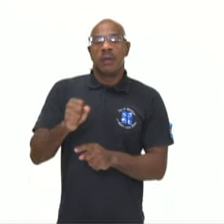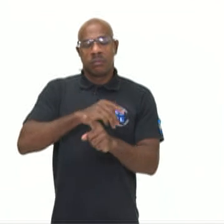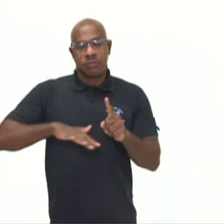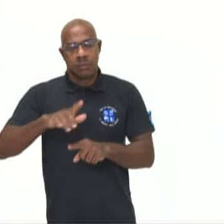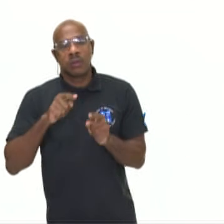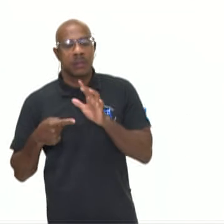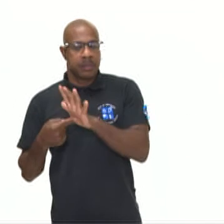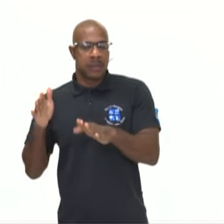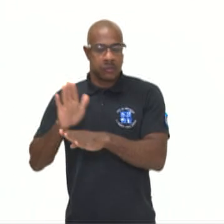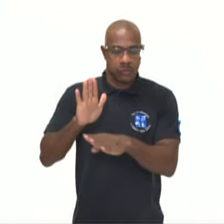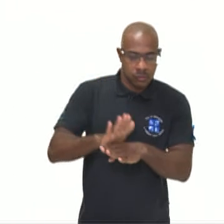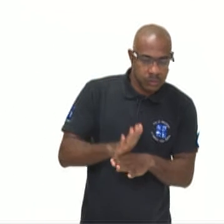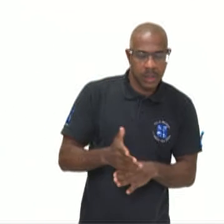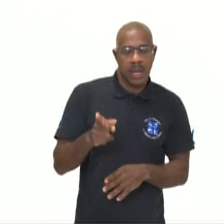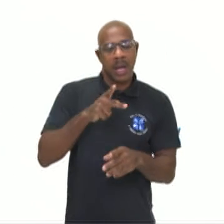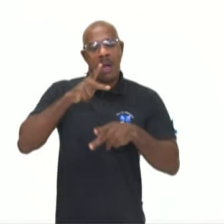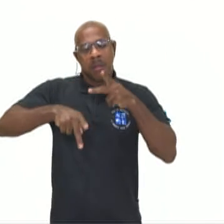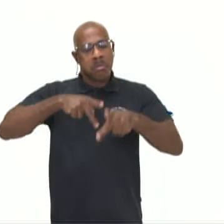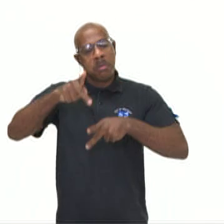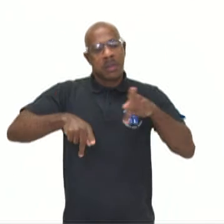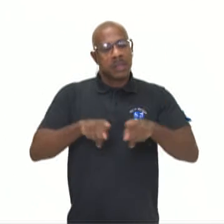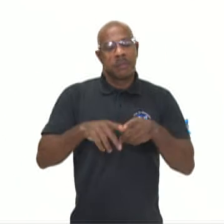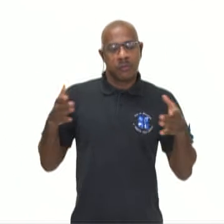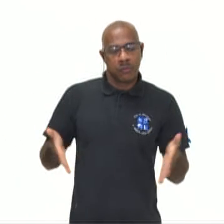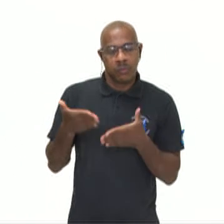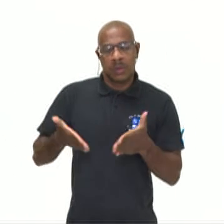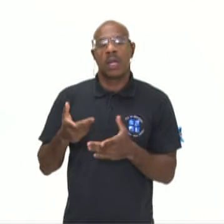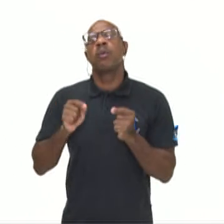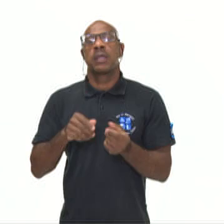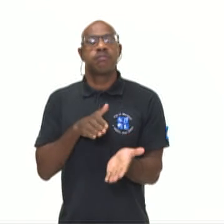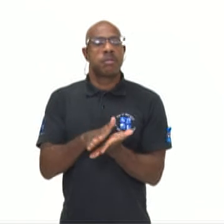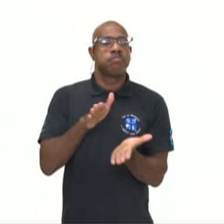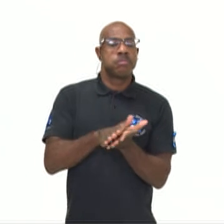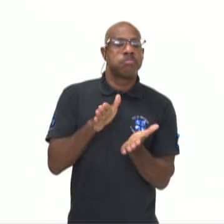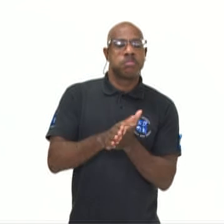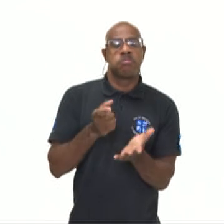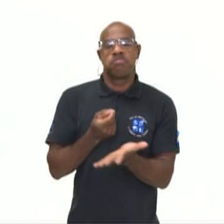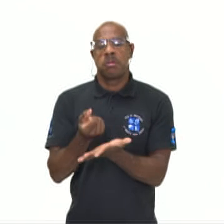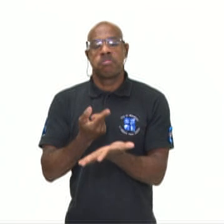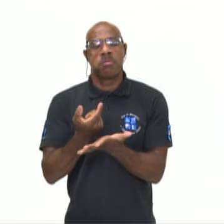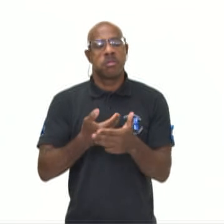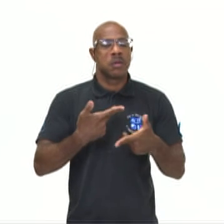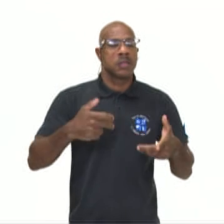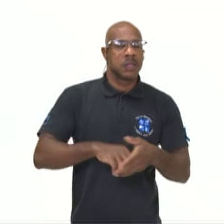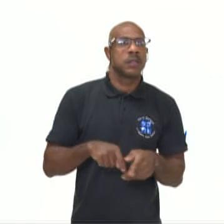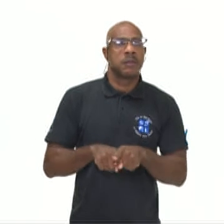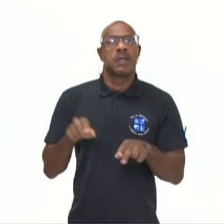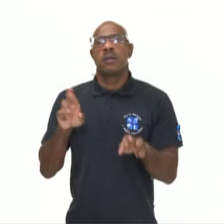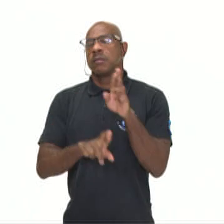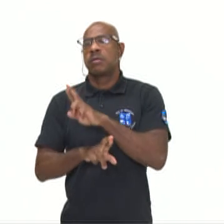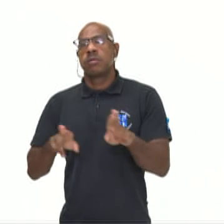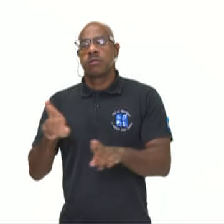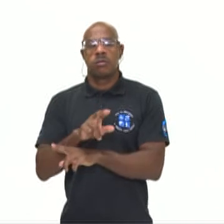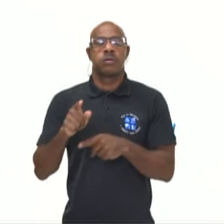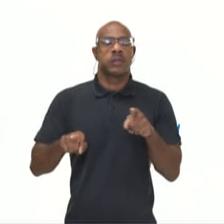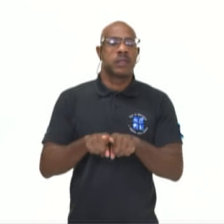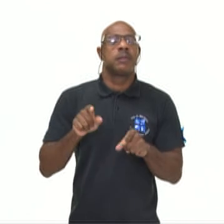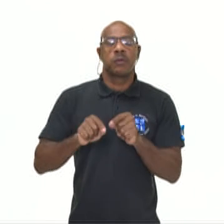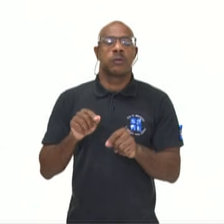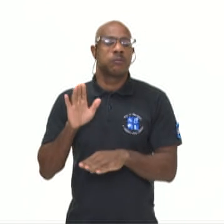garantir o pleno emprego, estimular a produção e consumo, mediar as relações de trabalho e